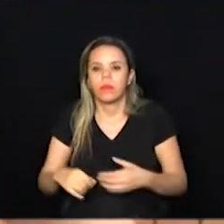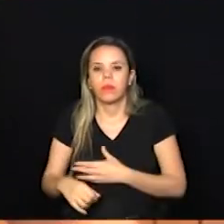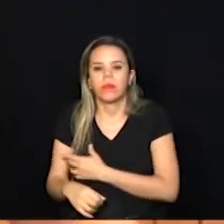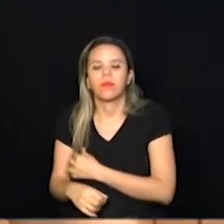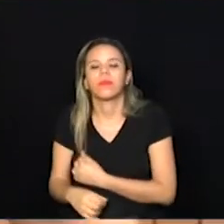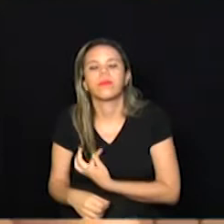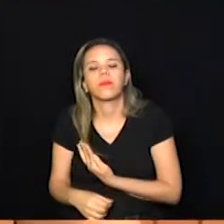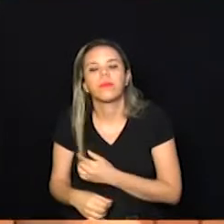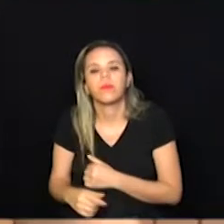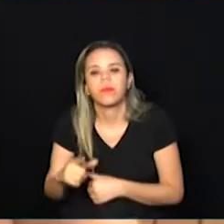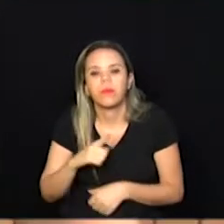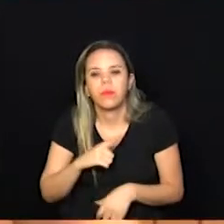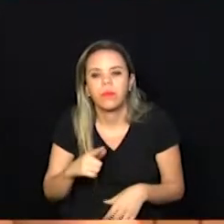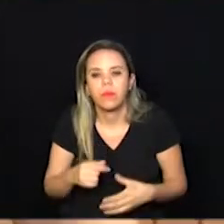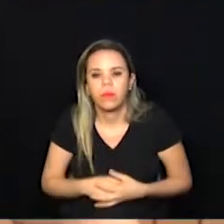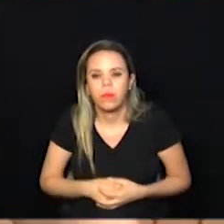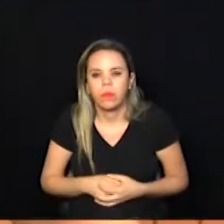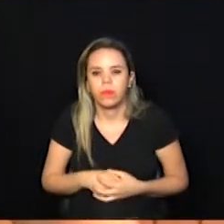que a gente tenha